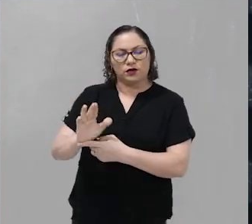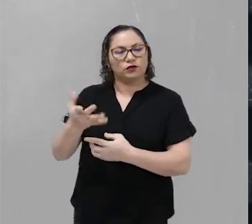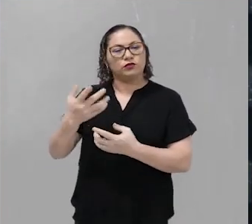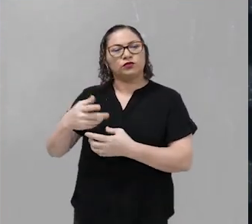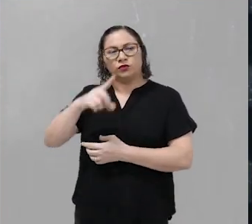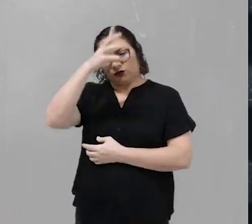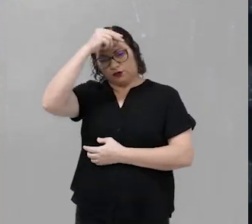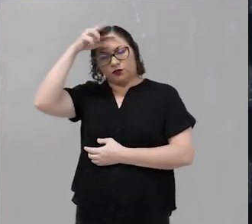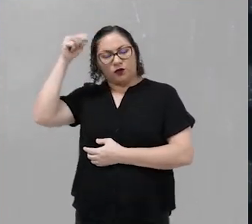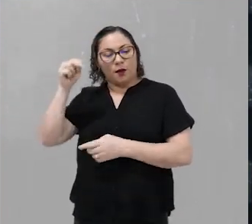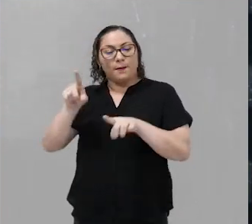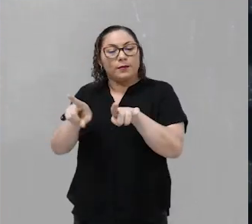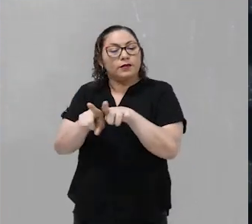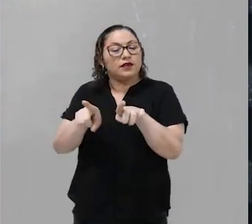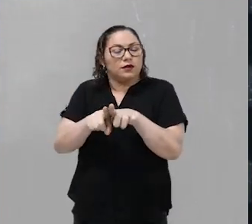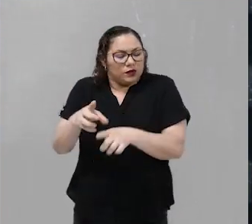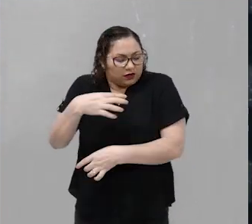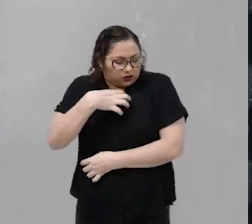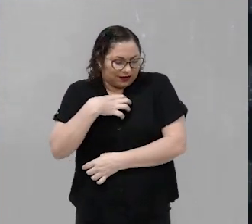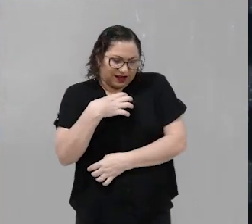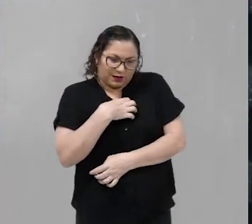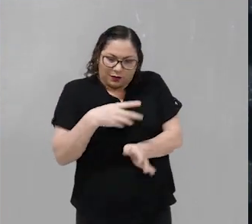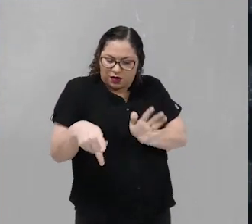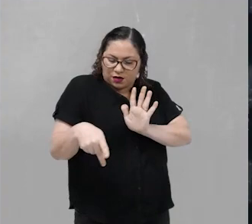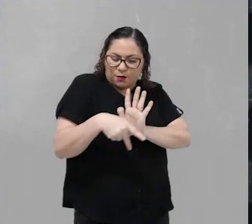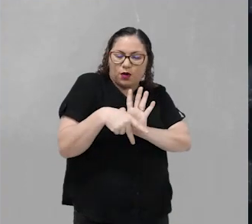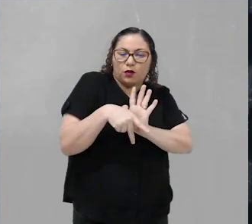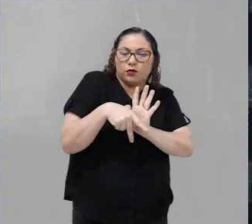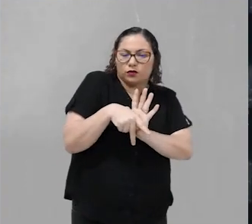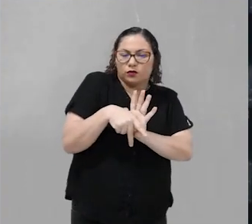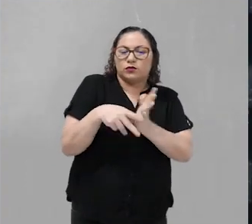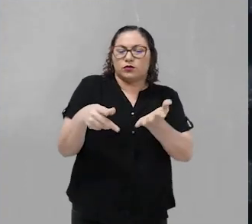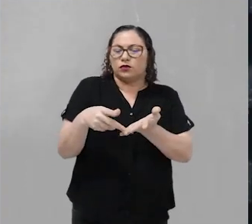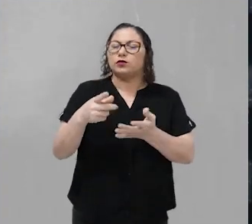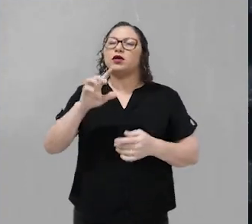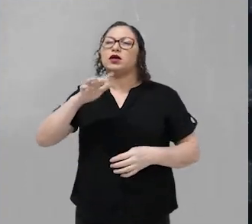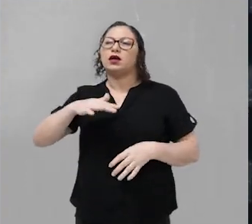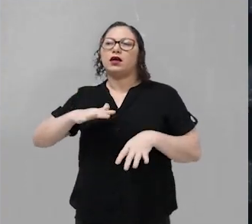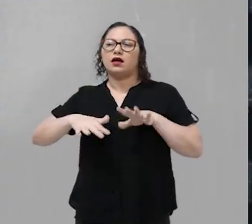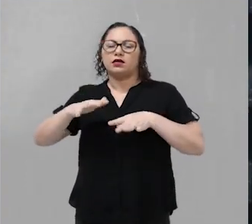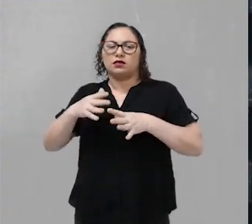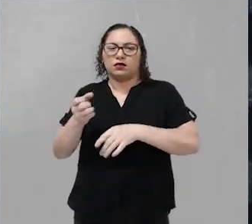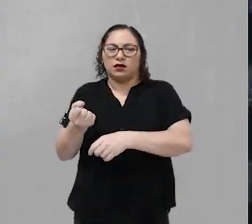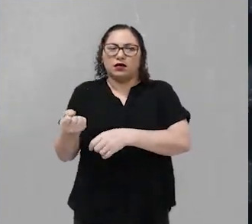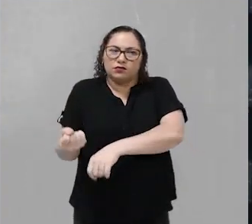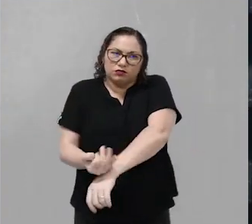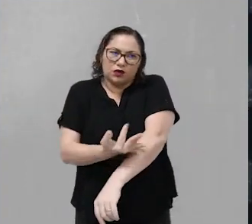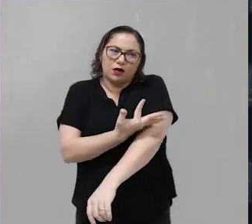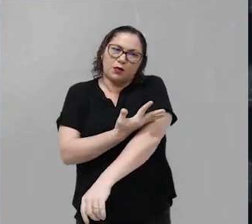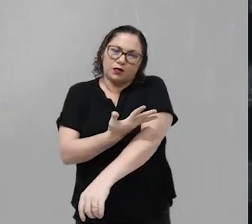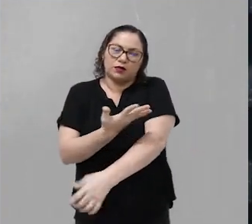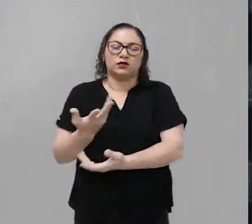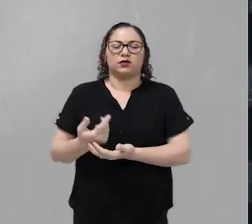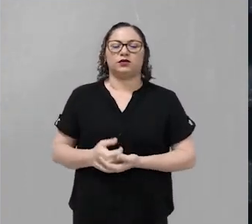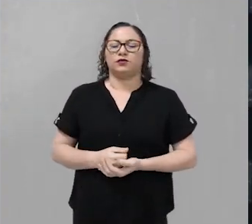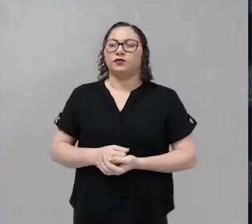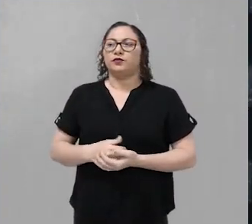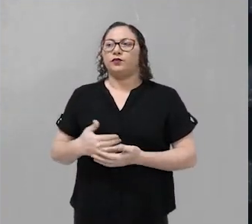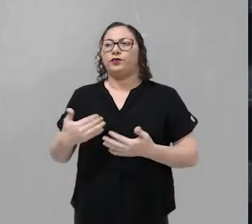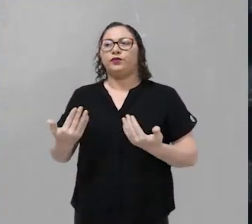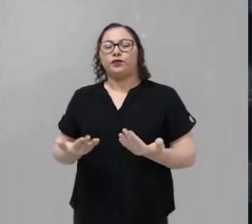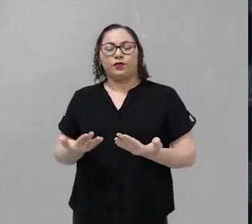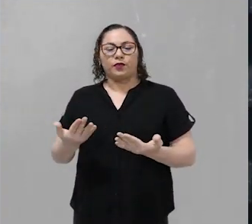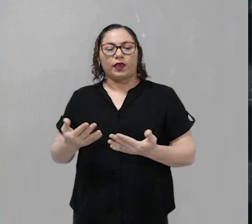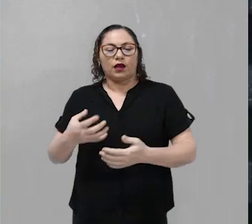e tudo mais, mas também o sentimento de pertencimento, que é muito mais algo do afeto do que da razão, né? Então, o